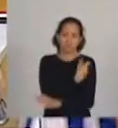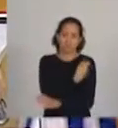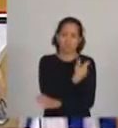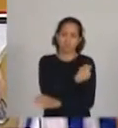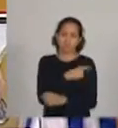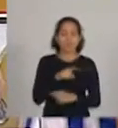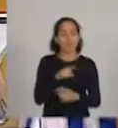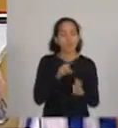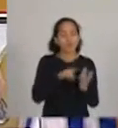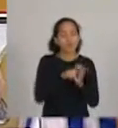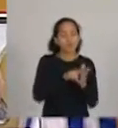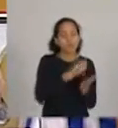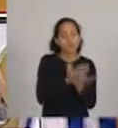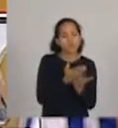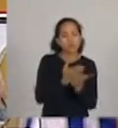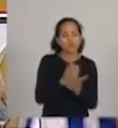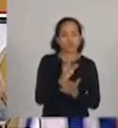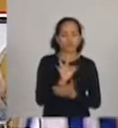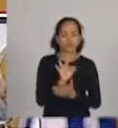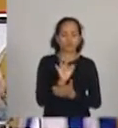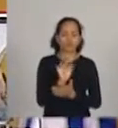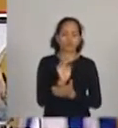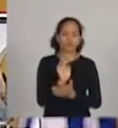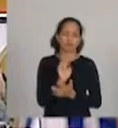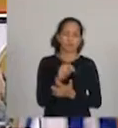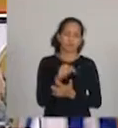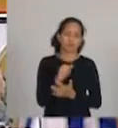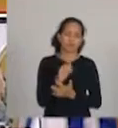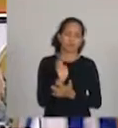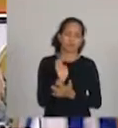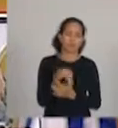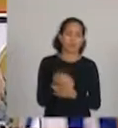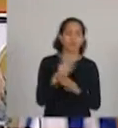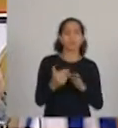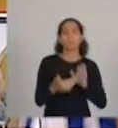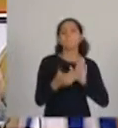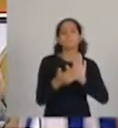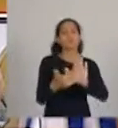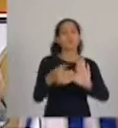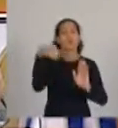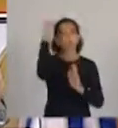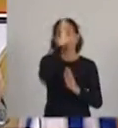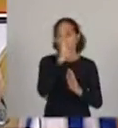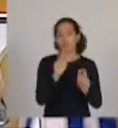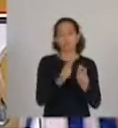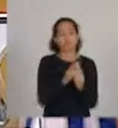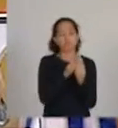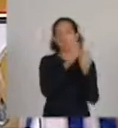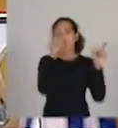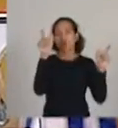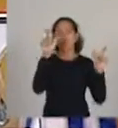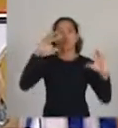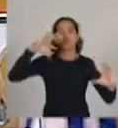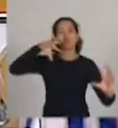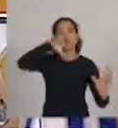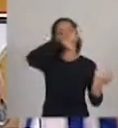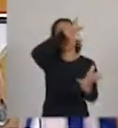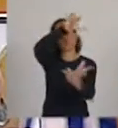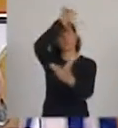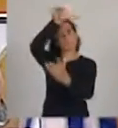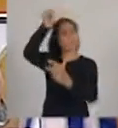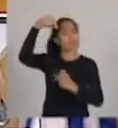FENAGE mostra que o Brasil é o país com maior número de mortes de jornalistas em decorrência